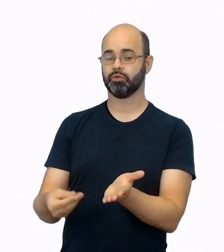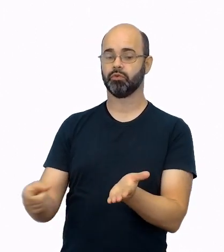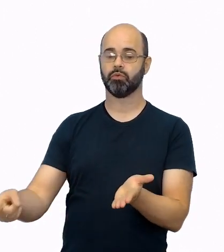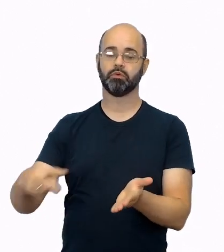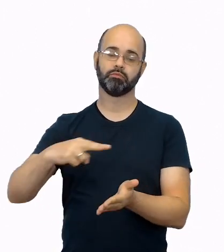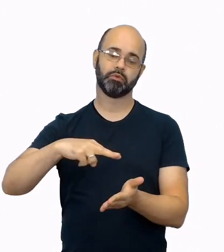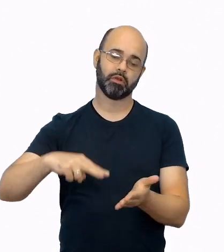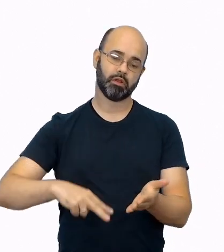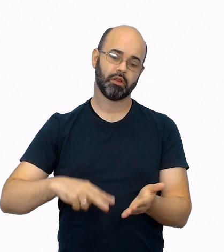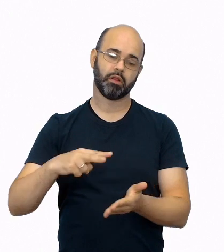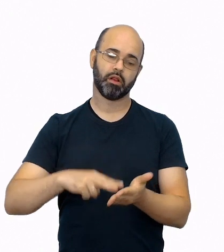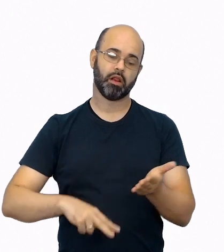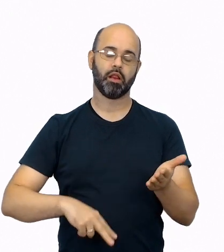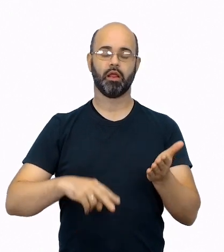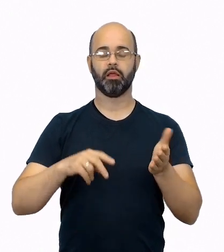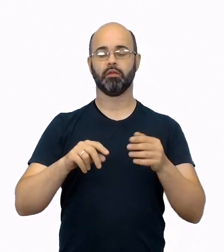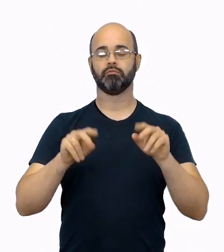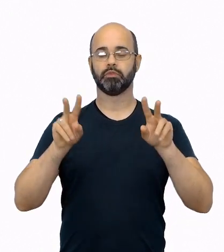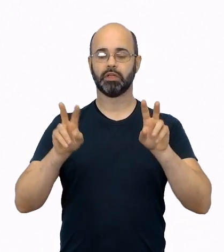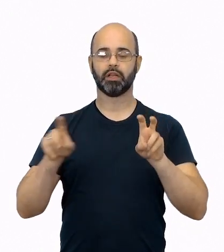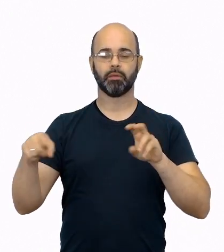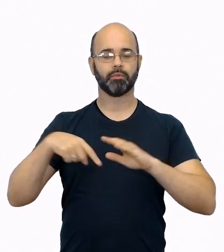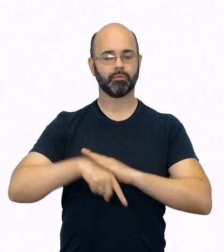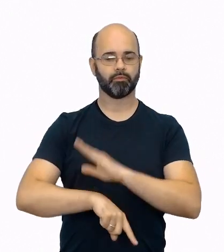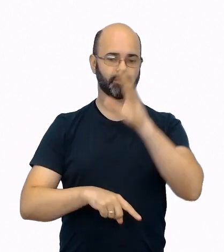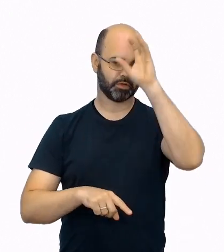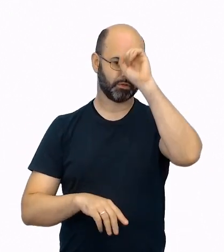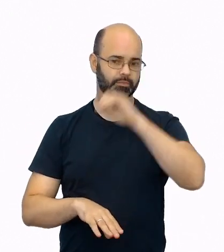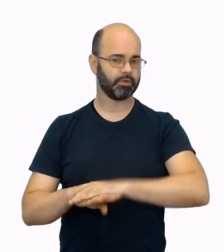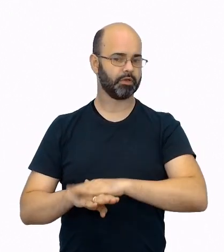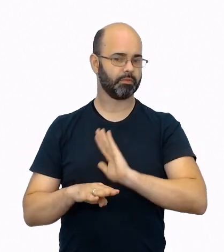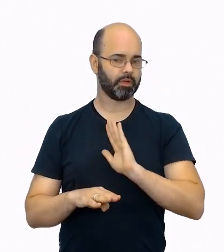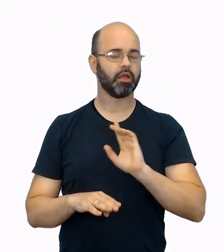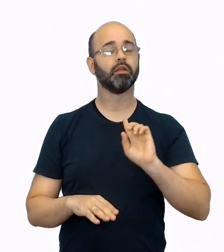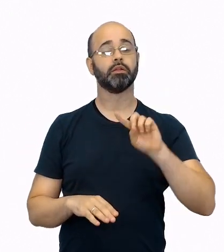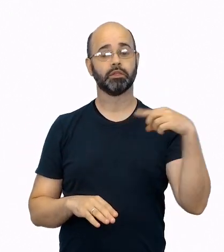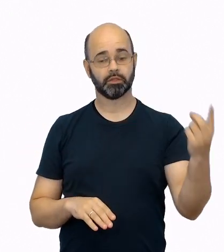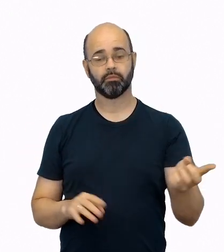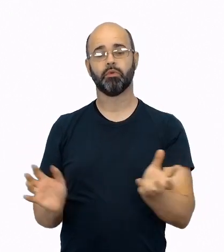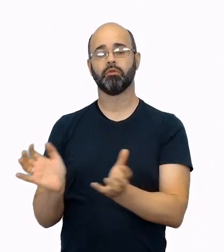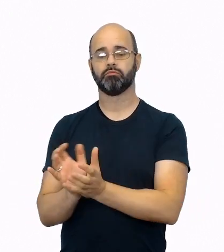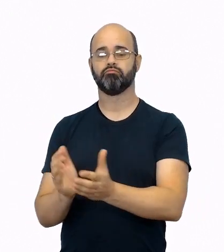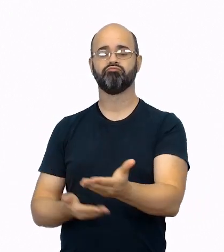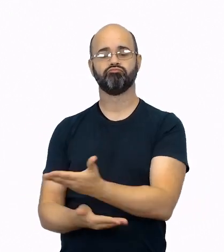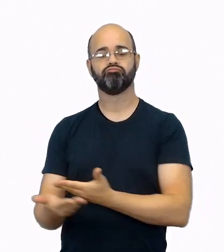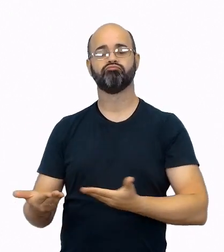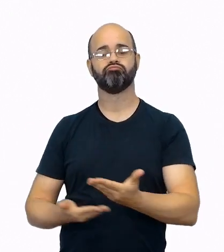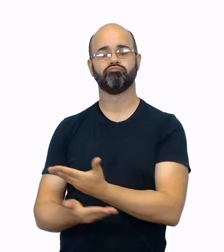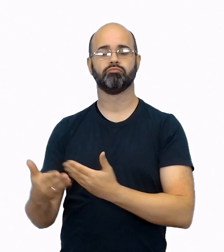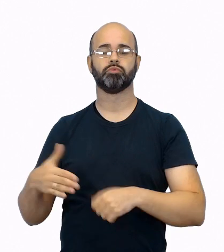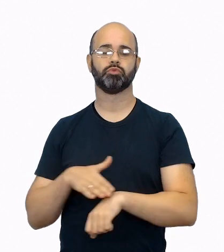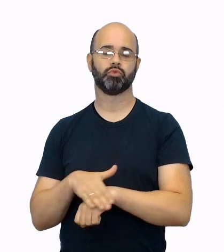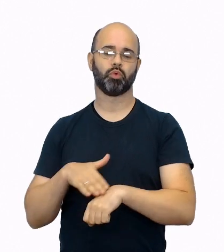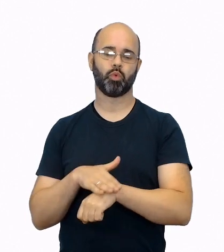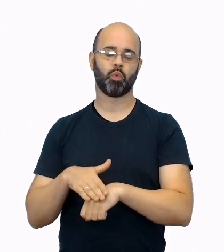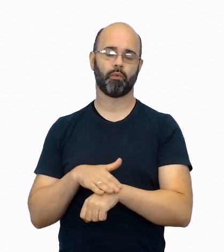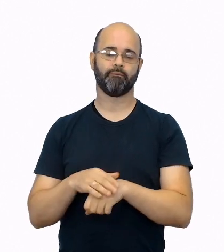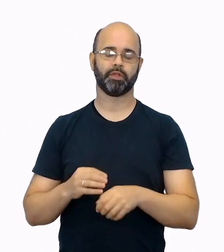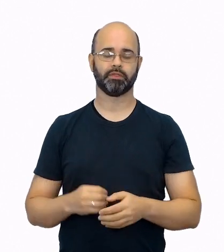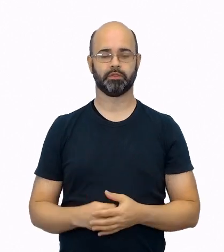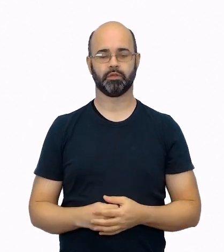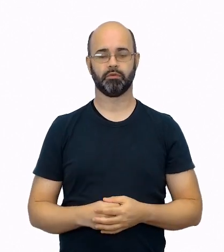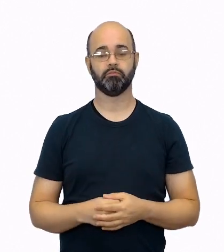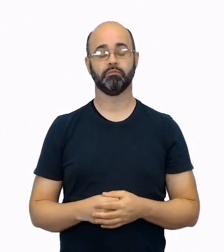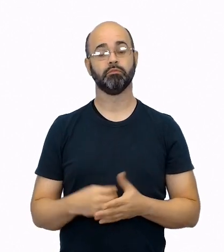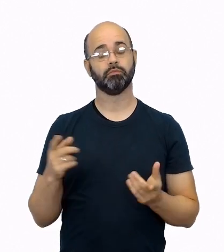na temática proposta e depois os incentiva a registrar e socializar as considerações. Então, pensando em possibilidade